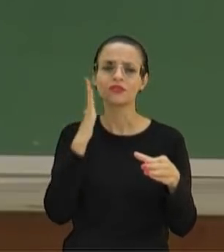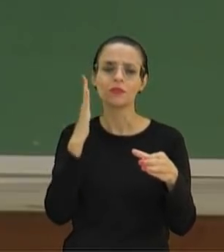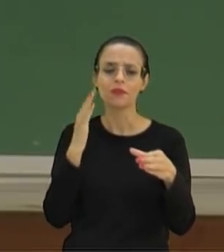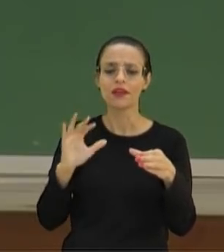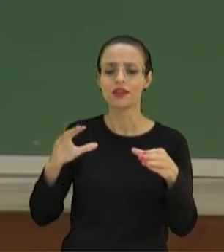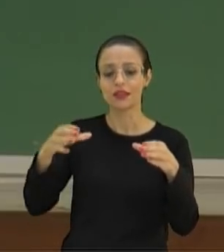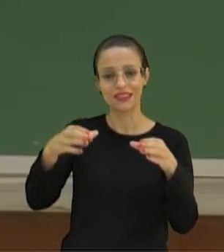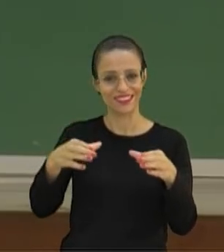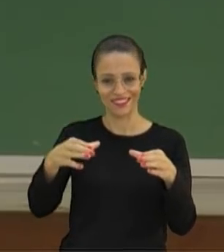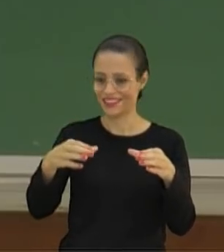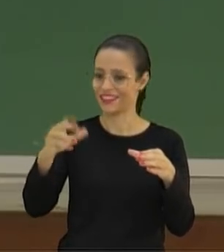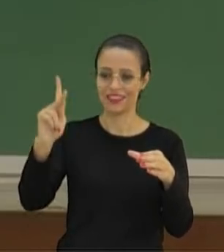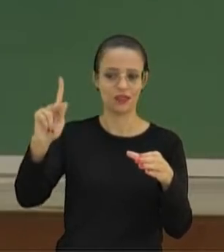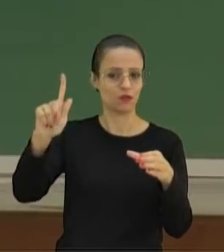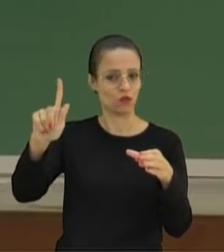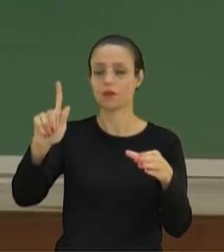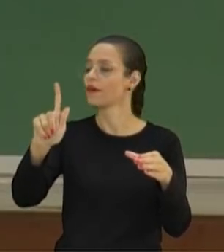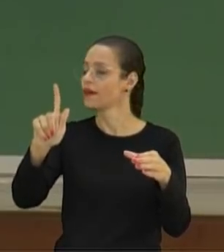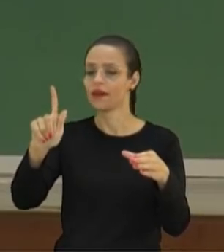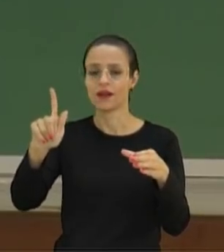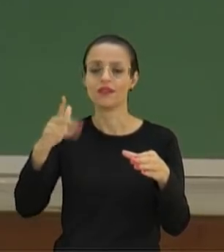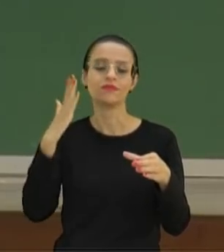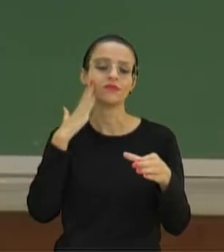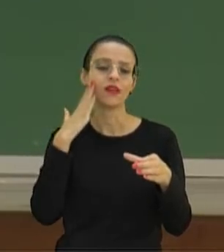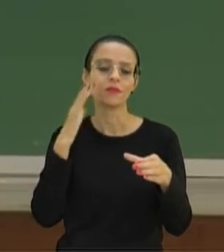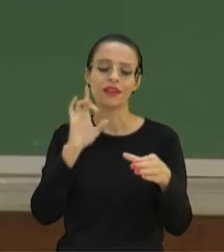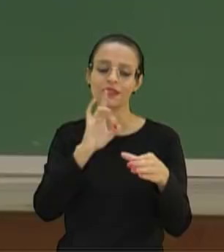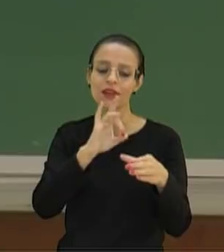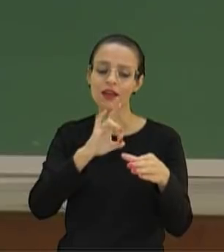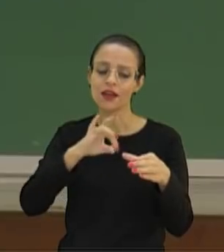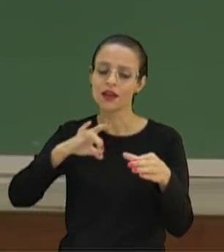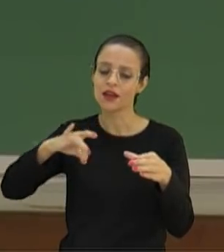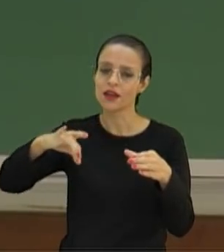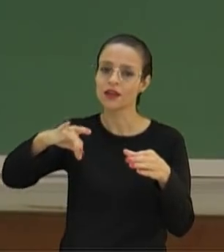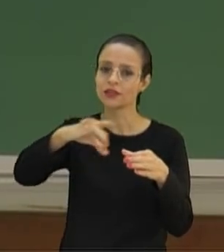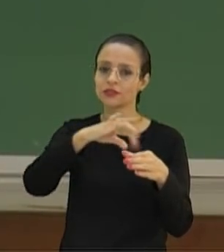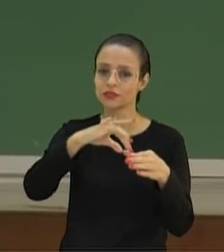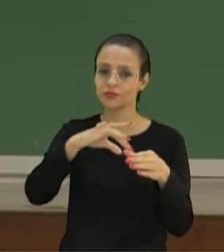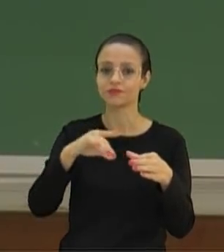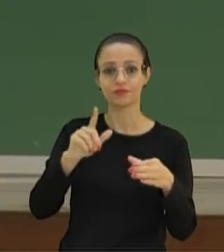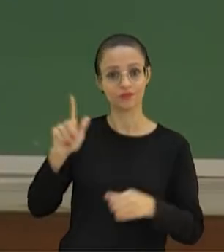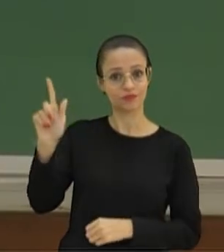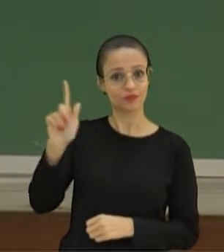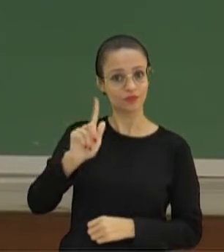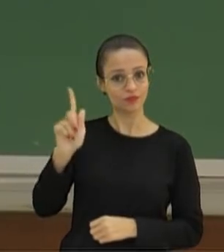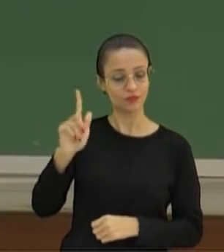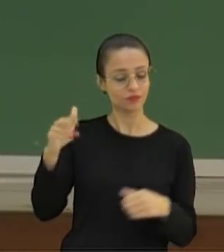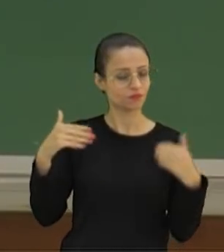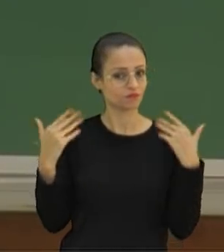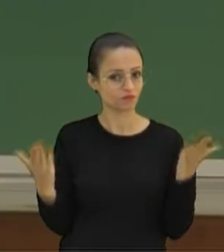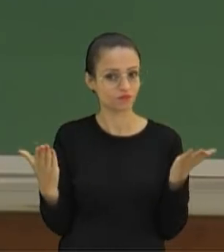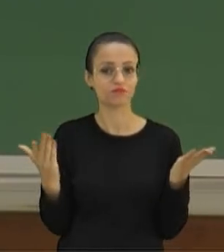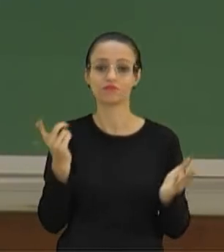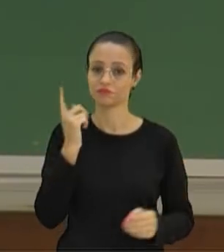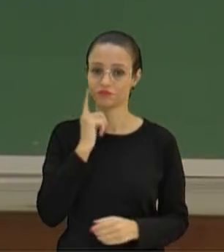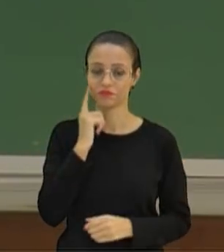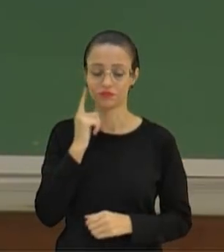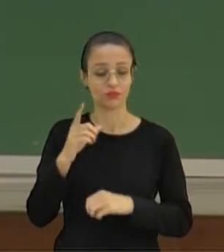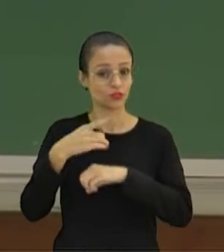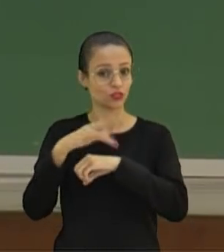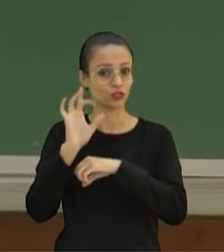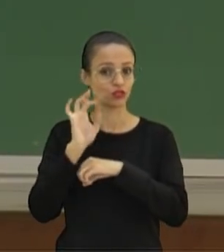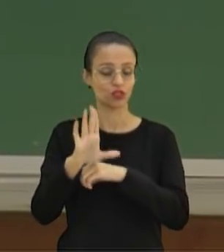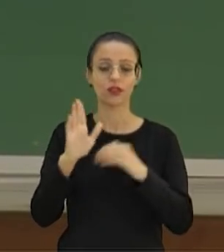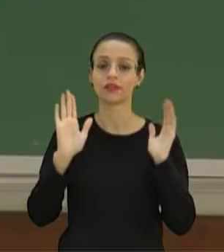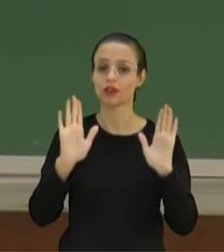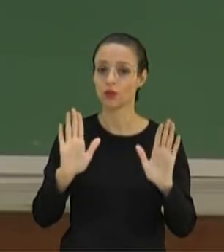peso em quilo, ele quer saber o peso de cada parte em grama. Olha lá a dica, hein?